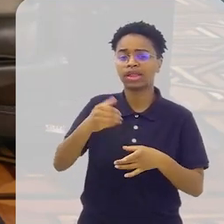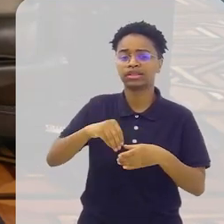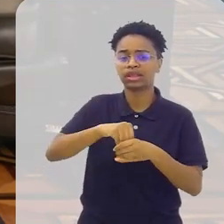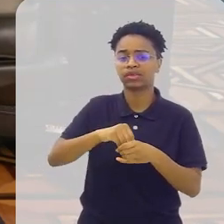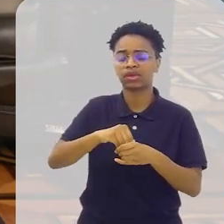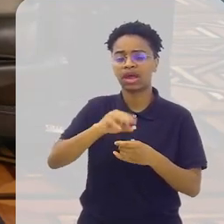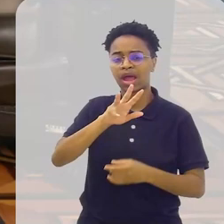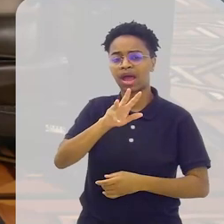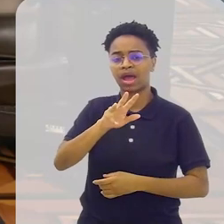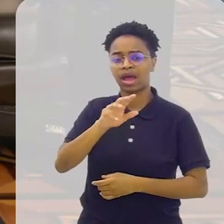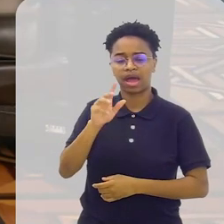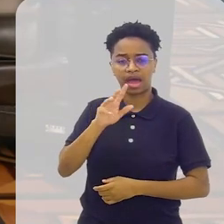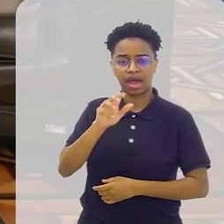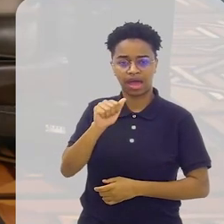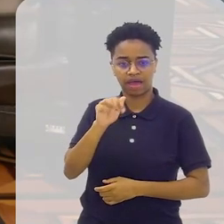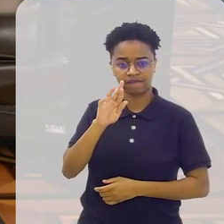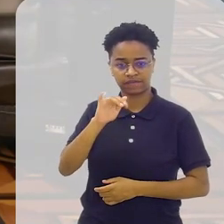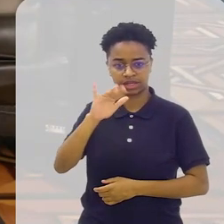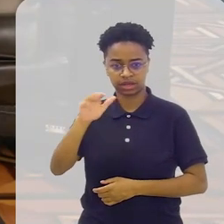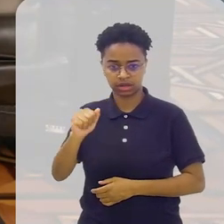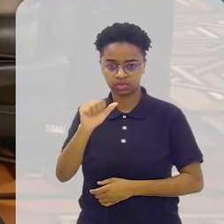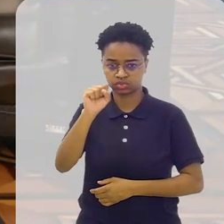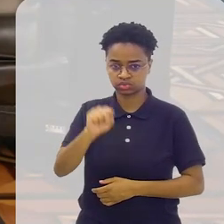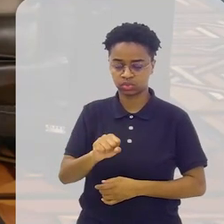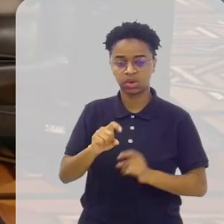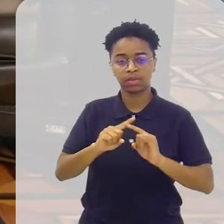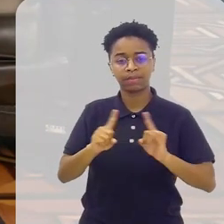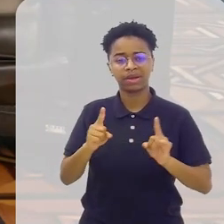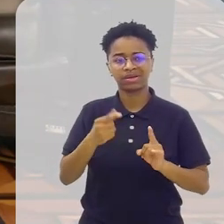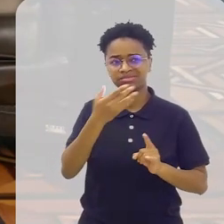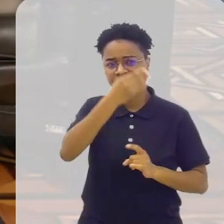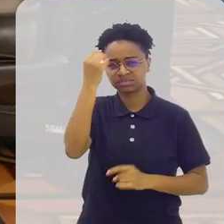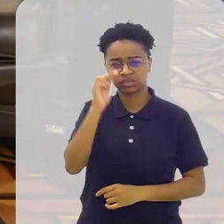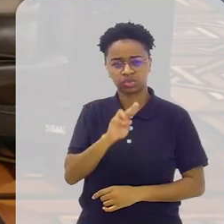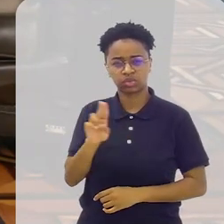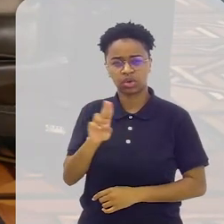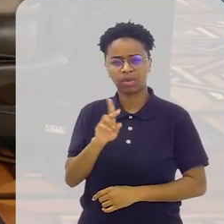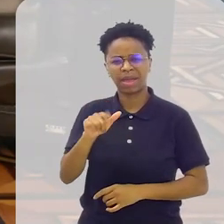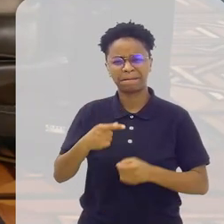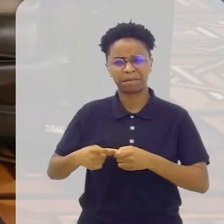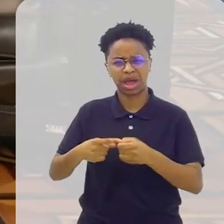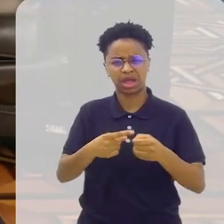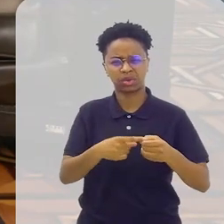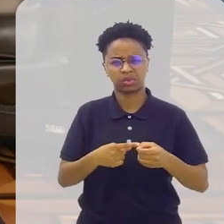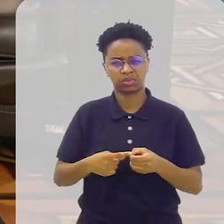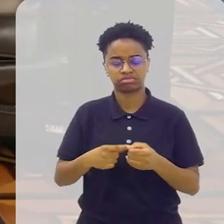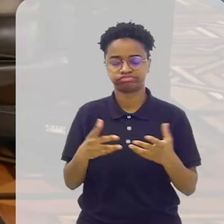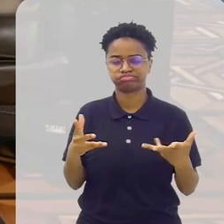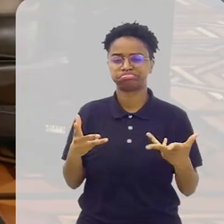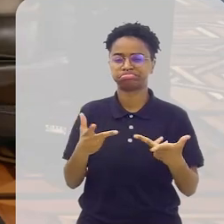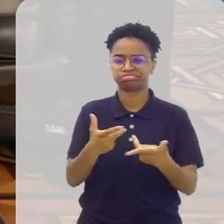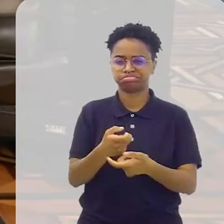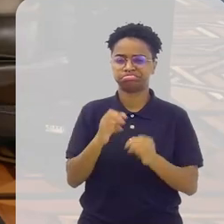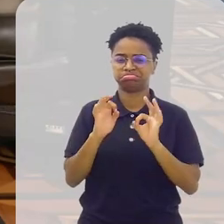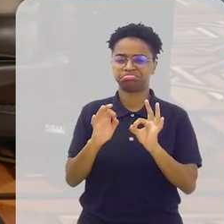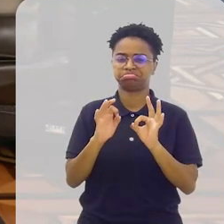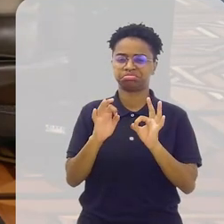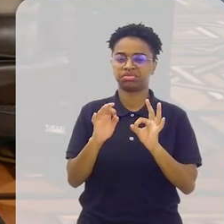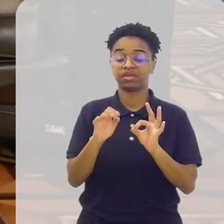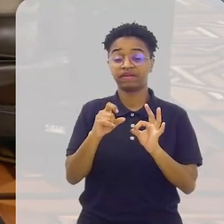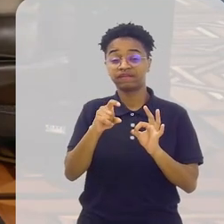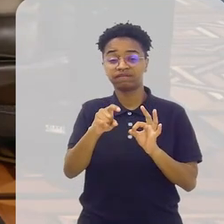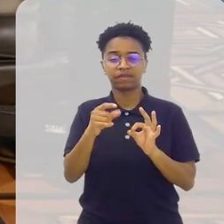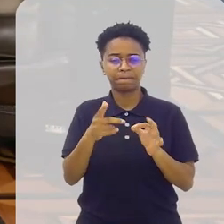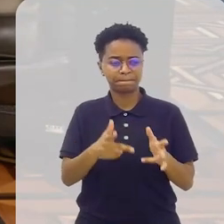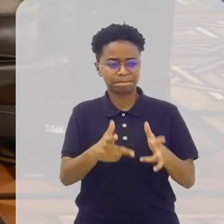tem um país que está junto quase dentro da África do Sul eu esqueci o nome do lugar mas você sabe é é é um bairro